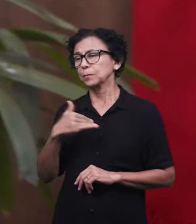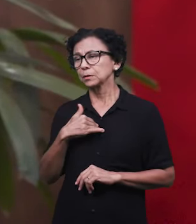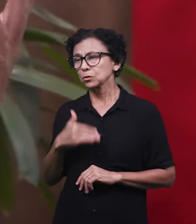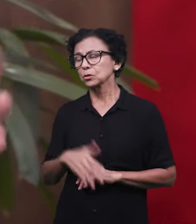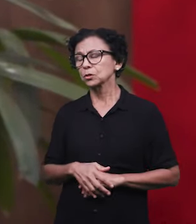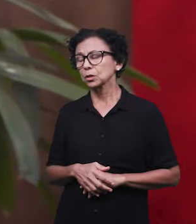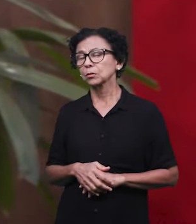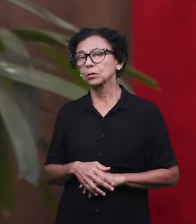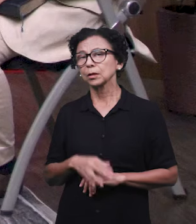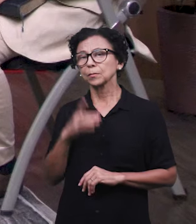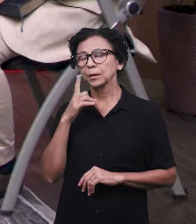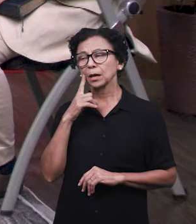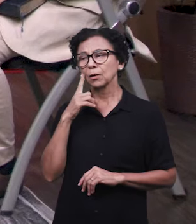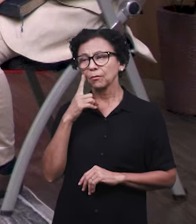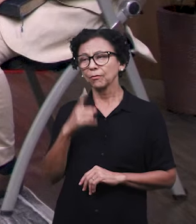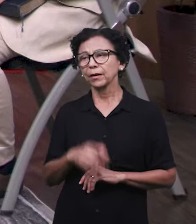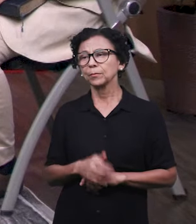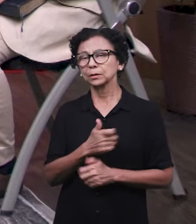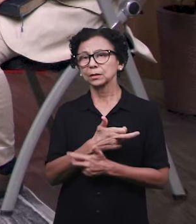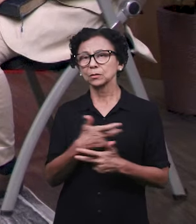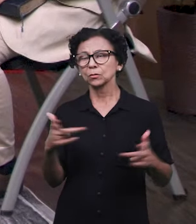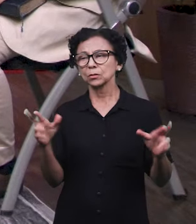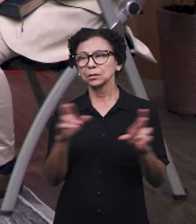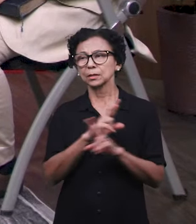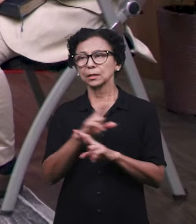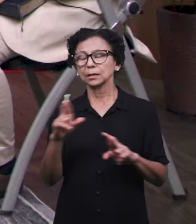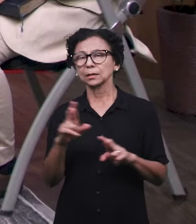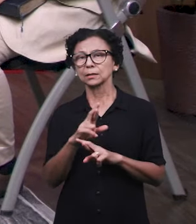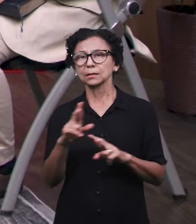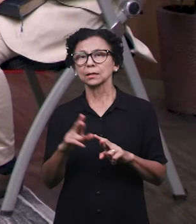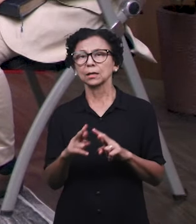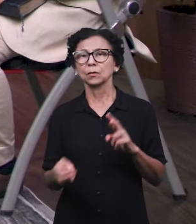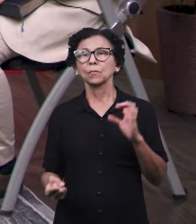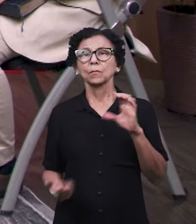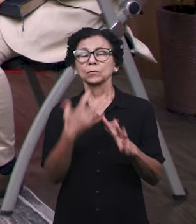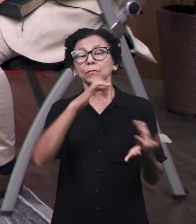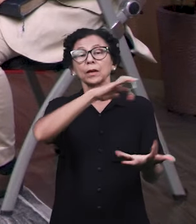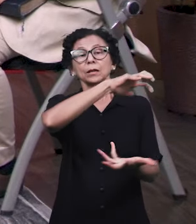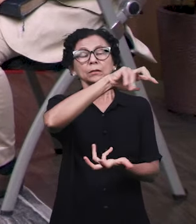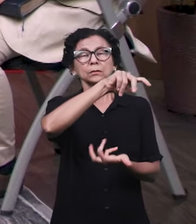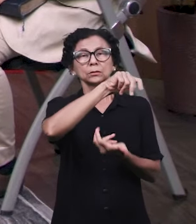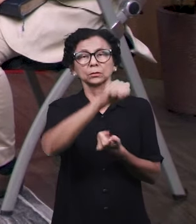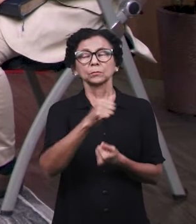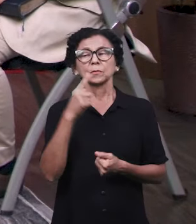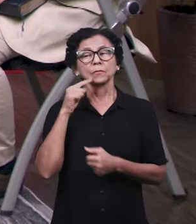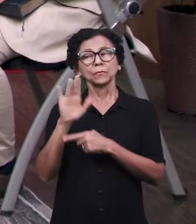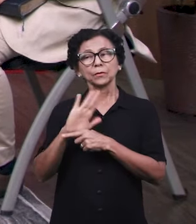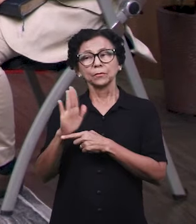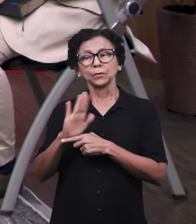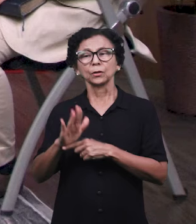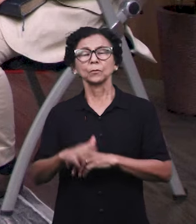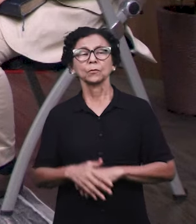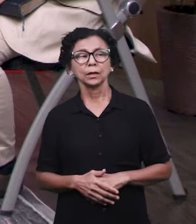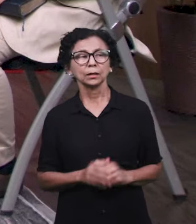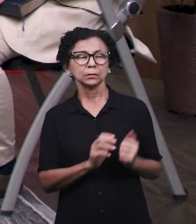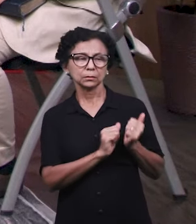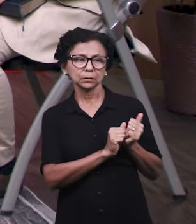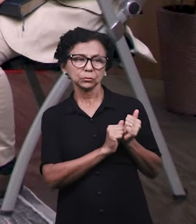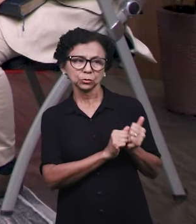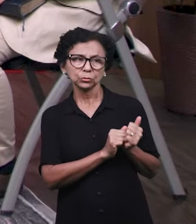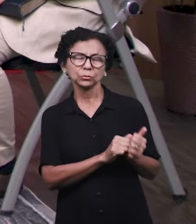né, muitas referências com estudos bíblicos e com a ficção, né, com a